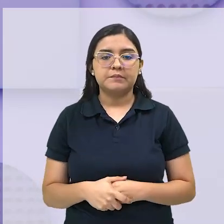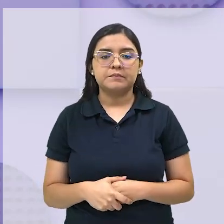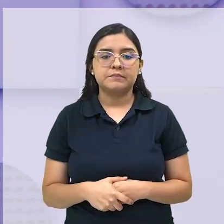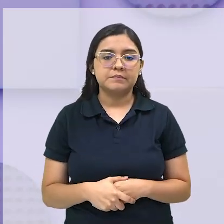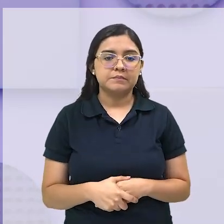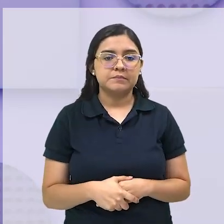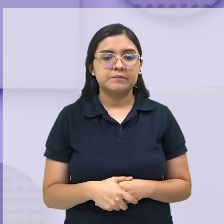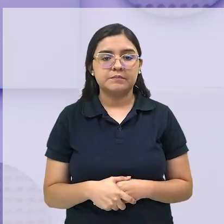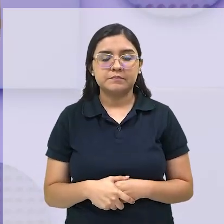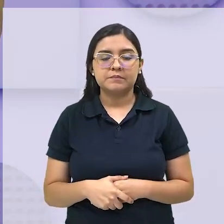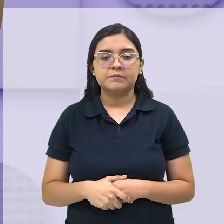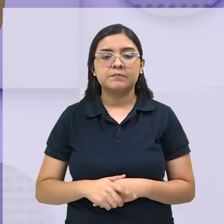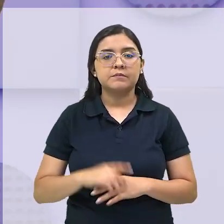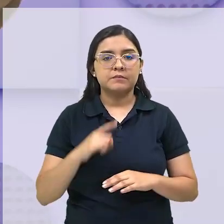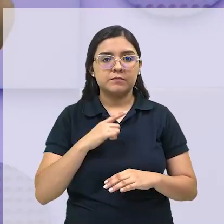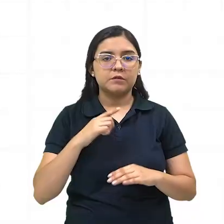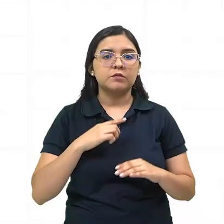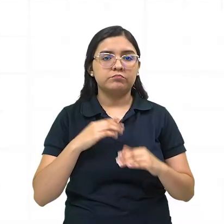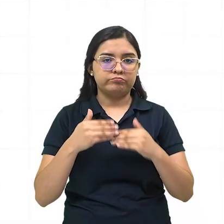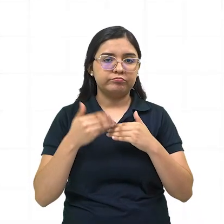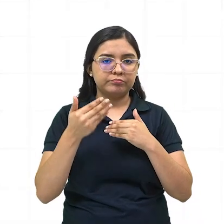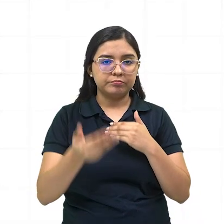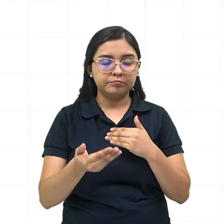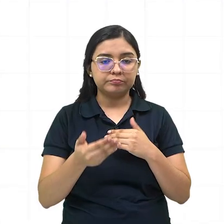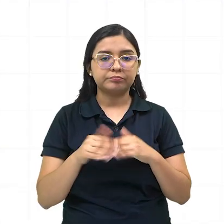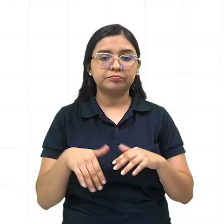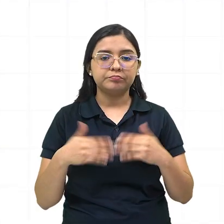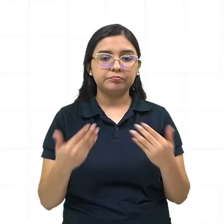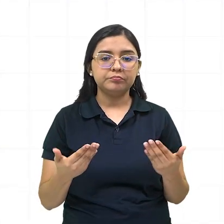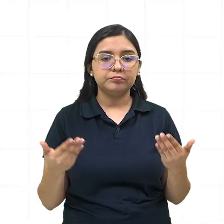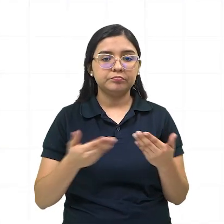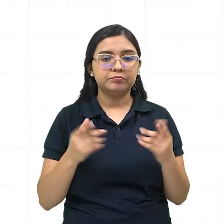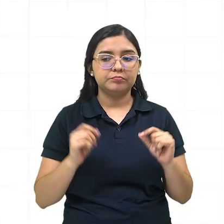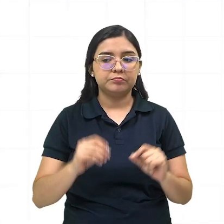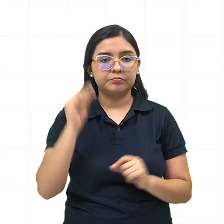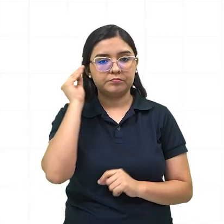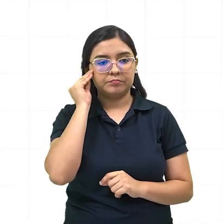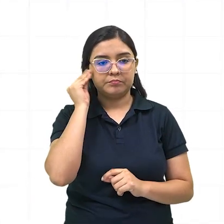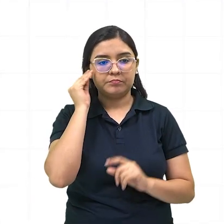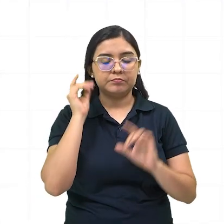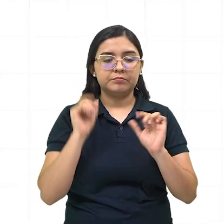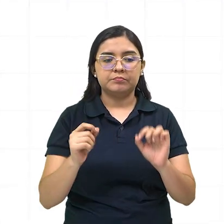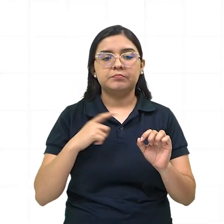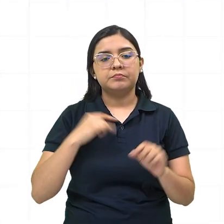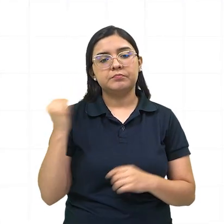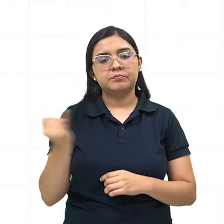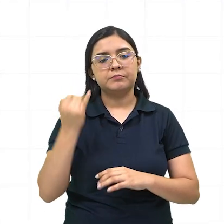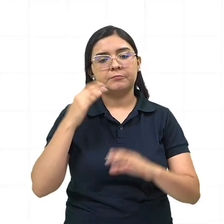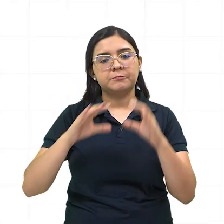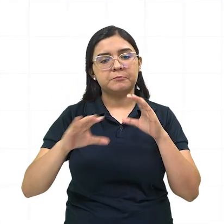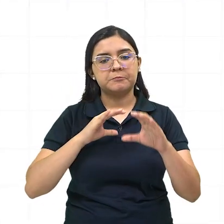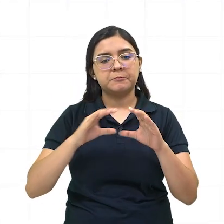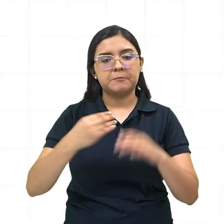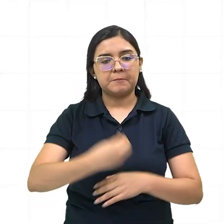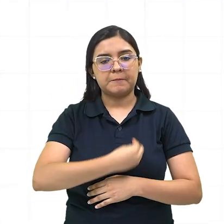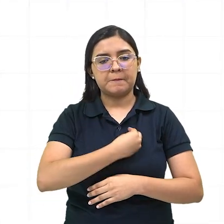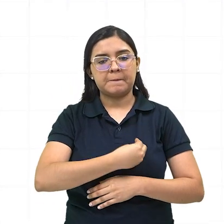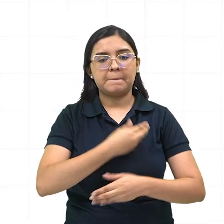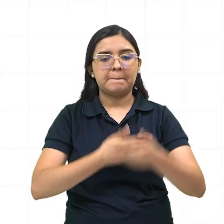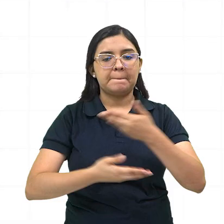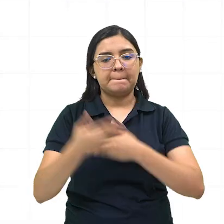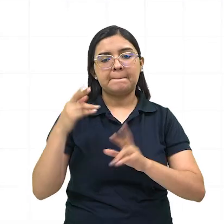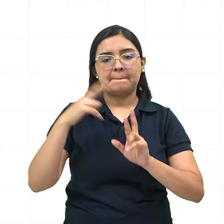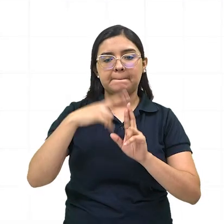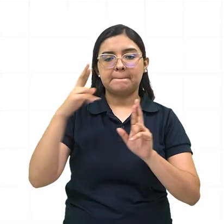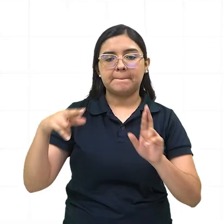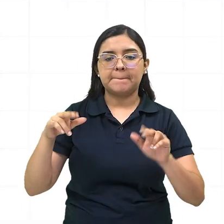nos próximos passos, né? E aqui nós podemos pensar a importância dessa comunicação na convivência religiosa, né?